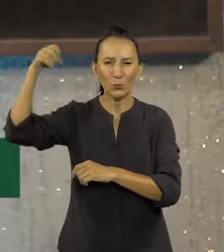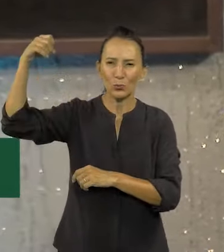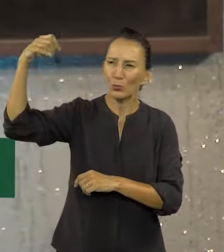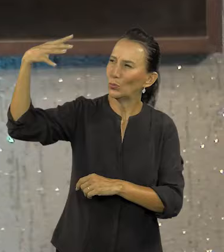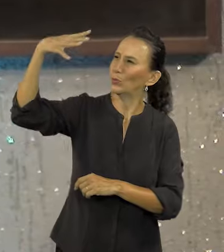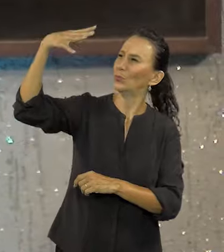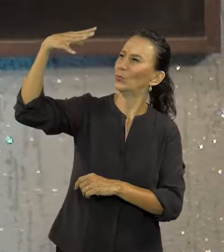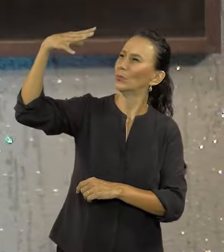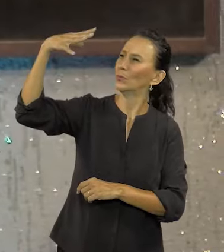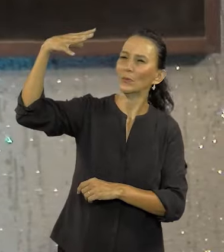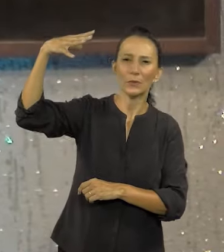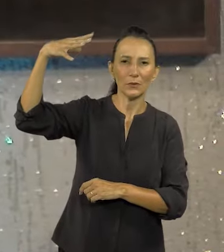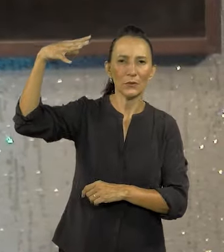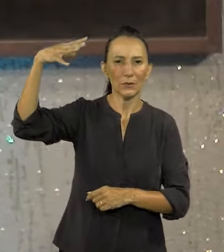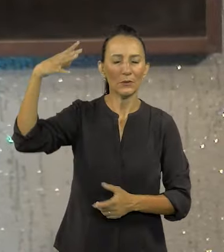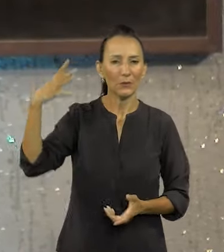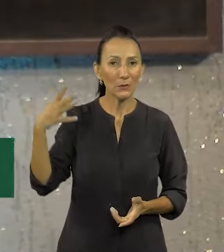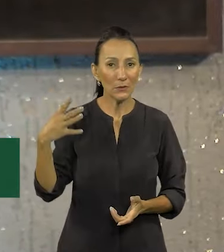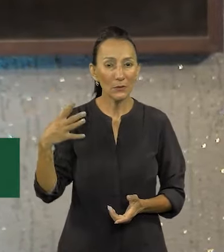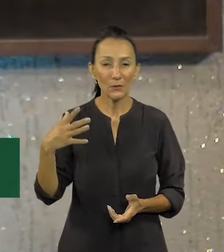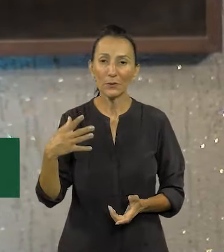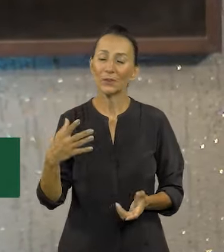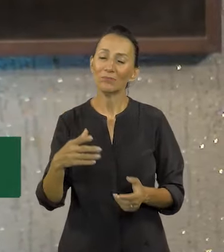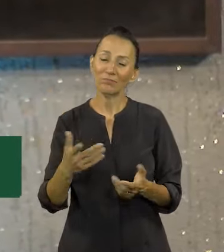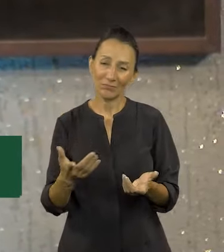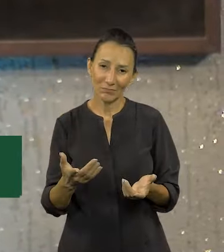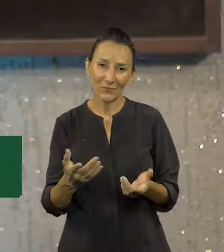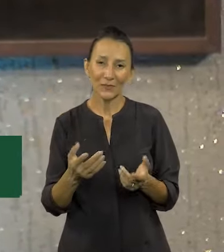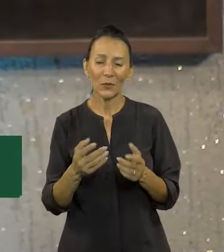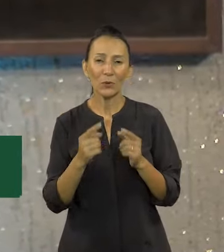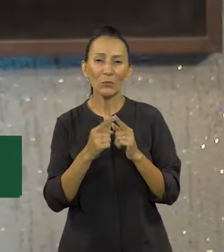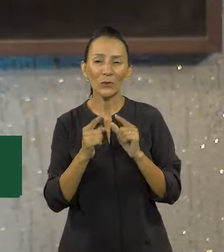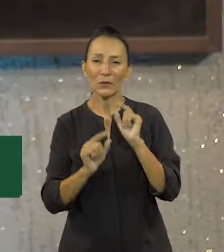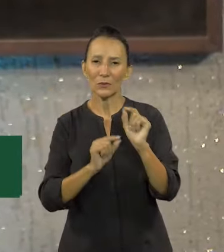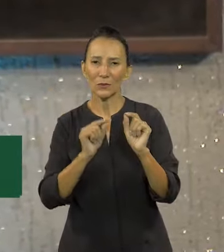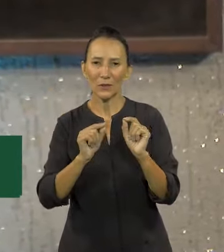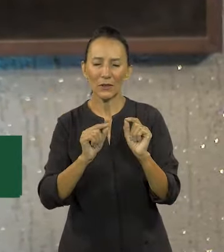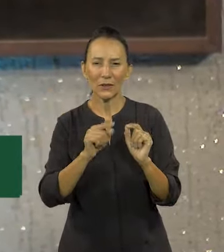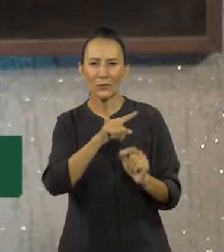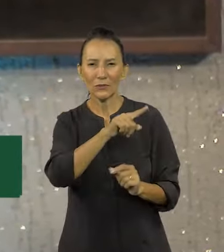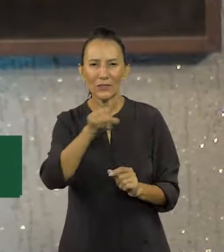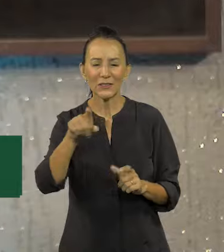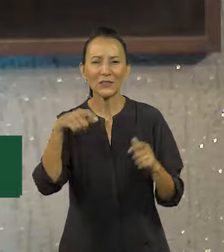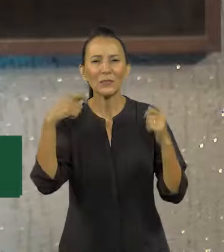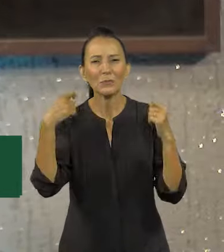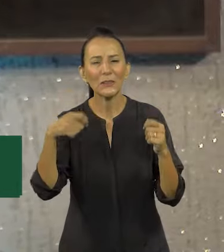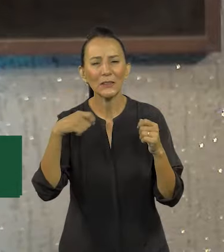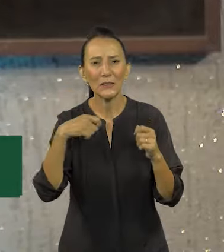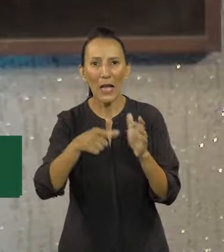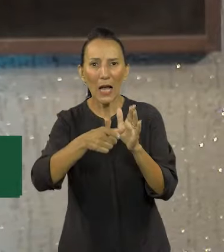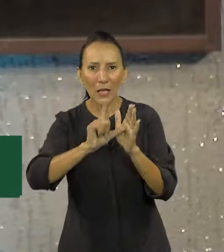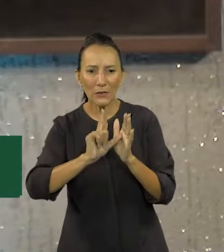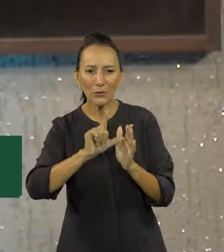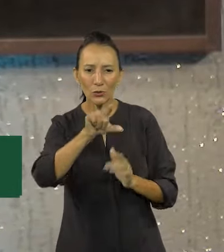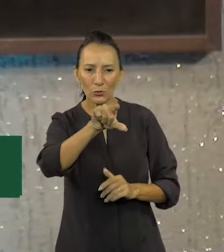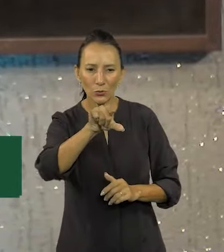não é bom tomar uma atitude sem a iluminação do espírito santo